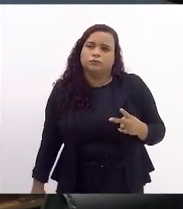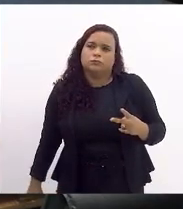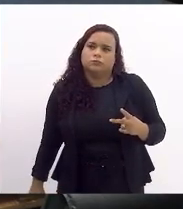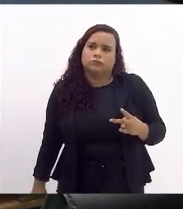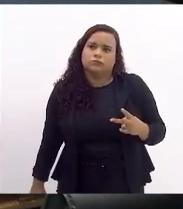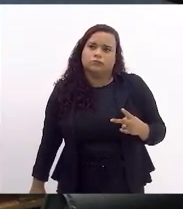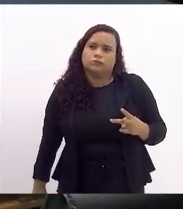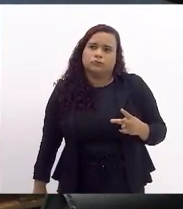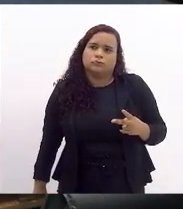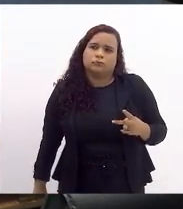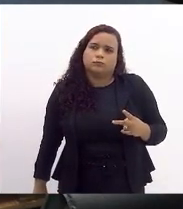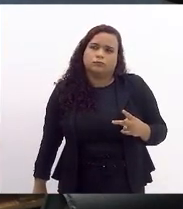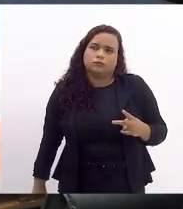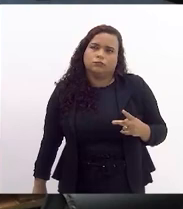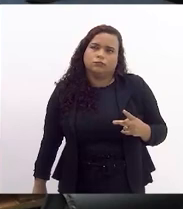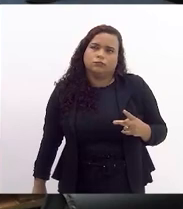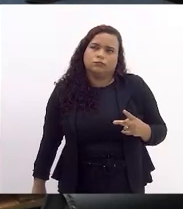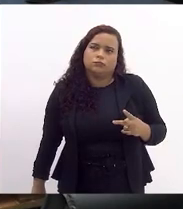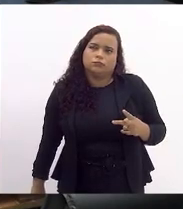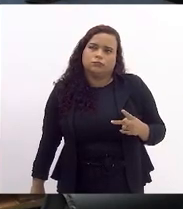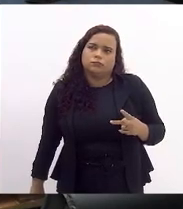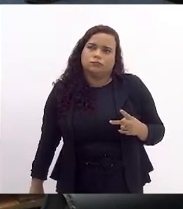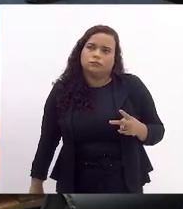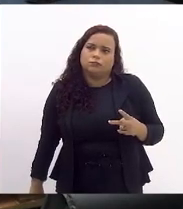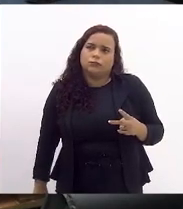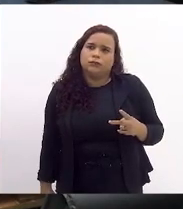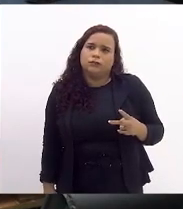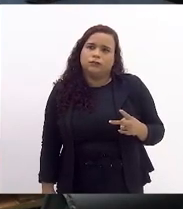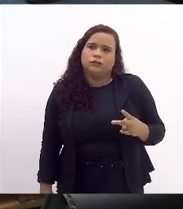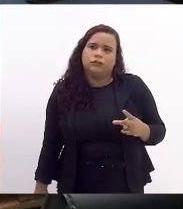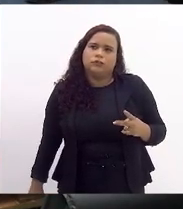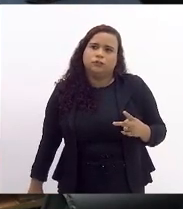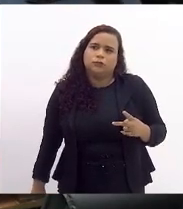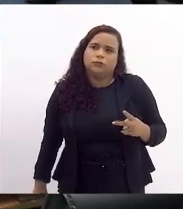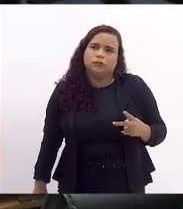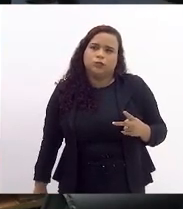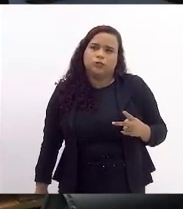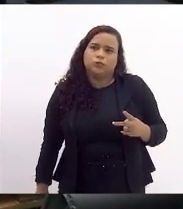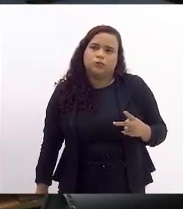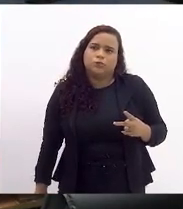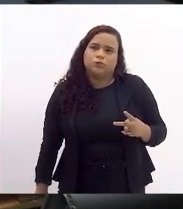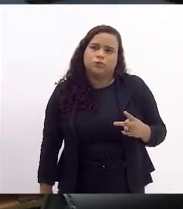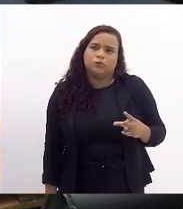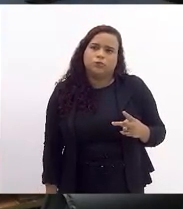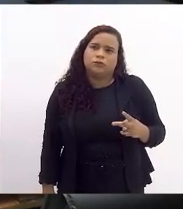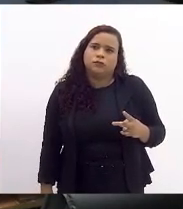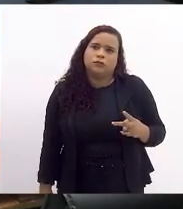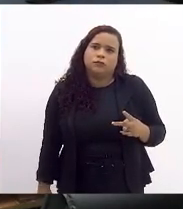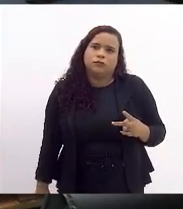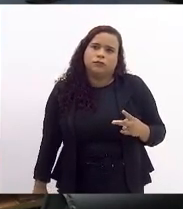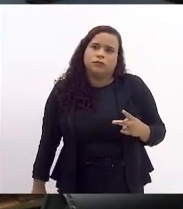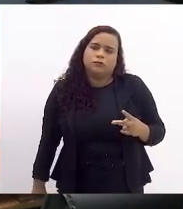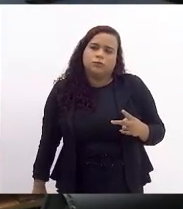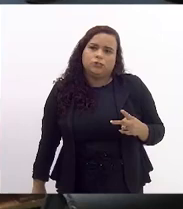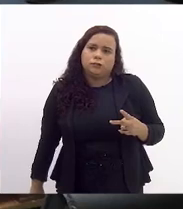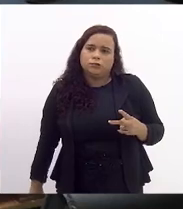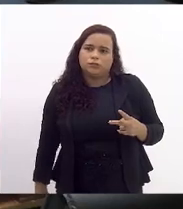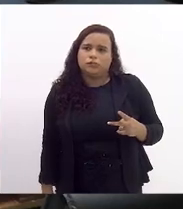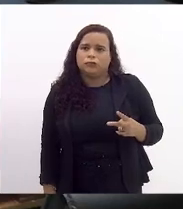Oi tá com cor Verde GO E aí E aí